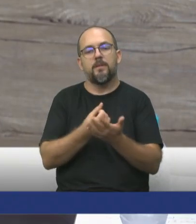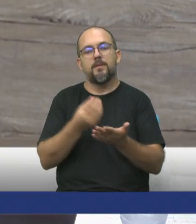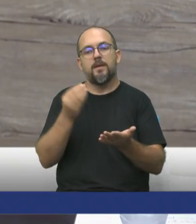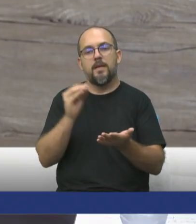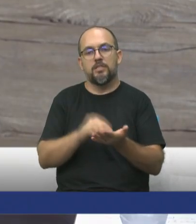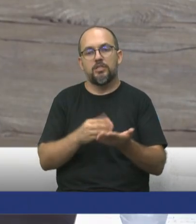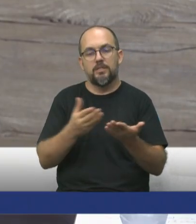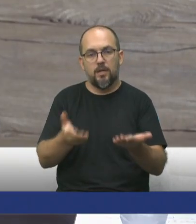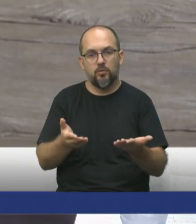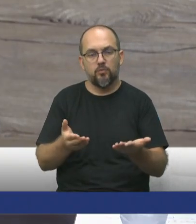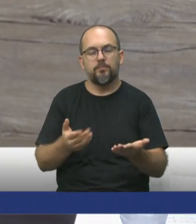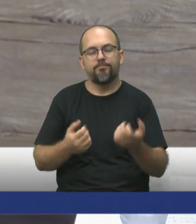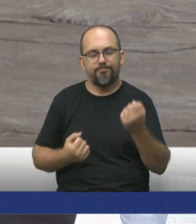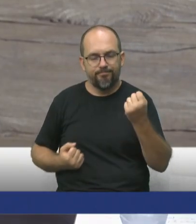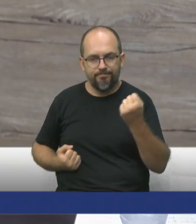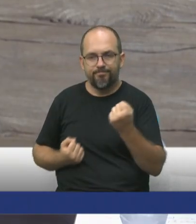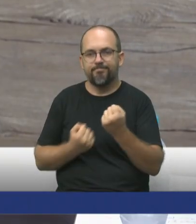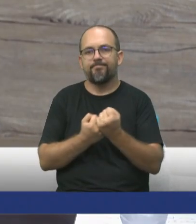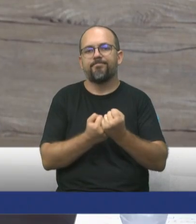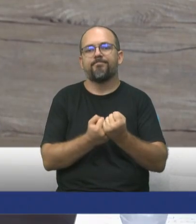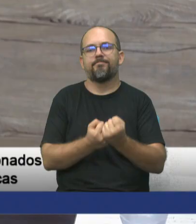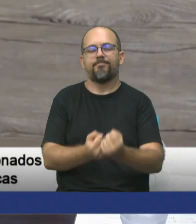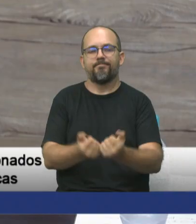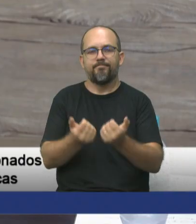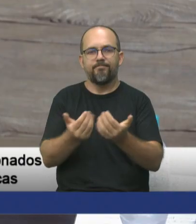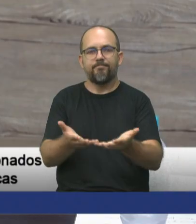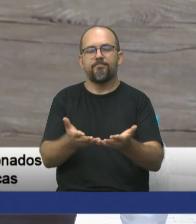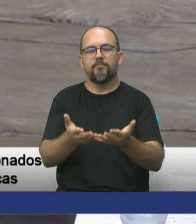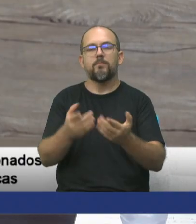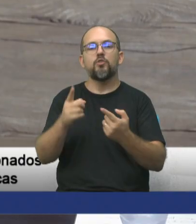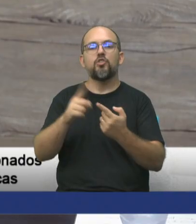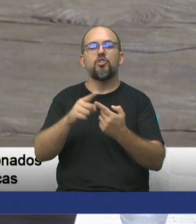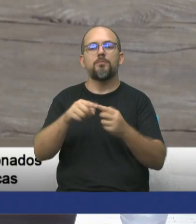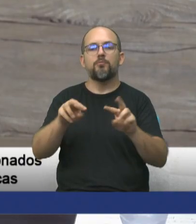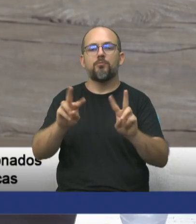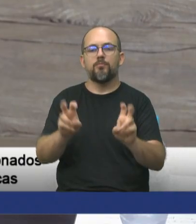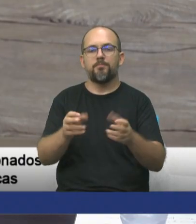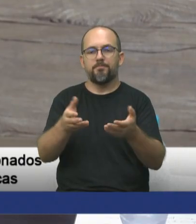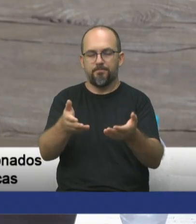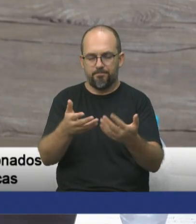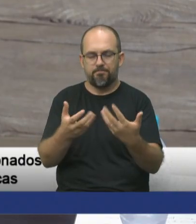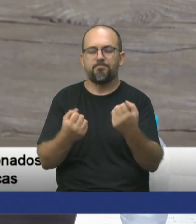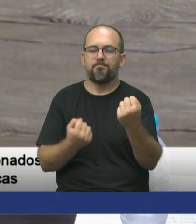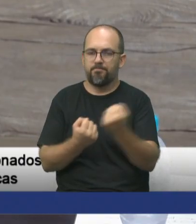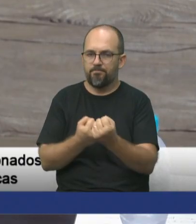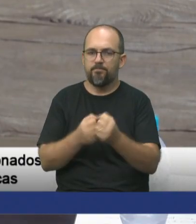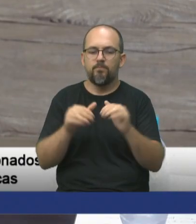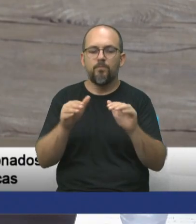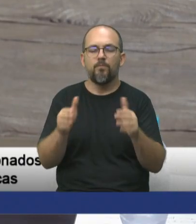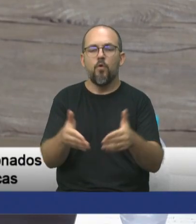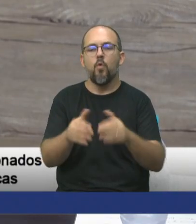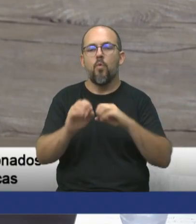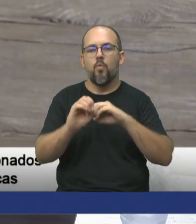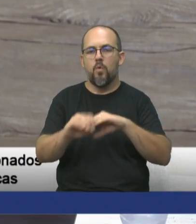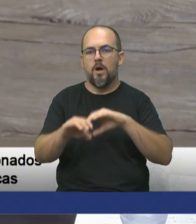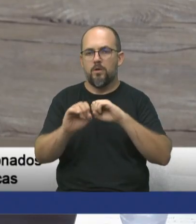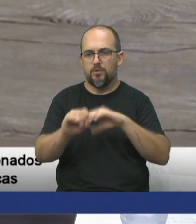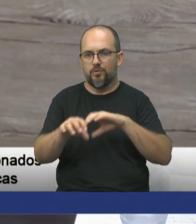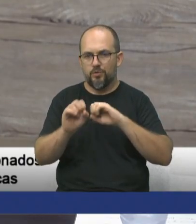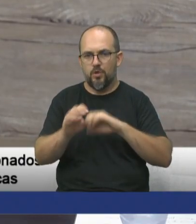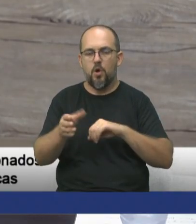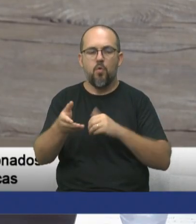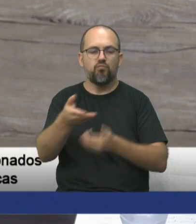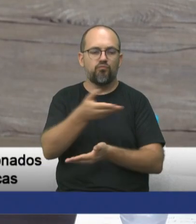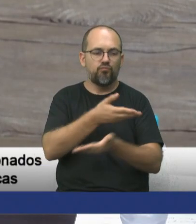nosso incondicional apoio a esse tipo de pautas que são voltadas para a educação, interligadas com a